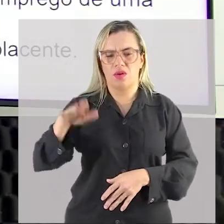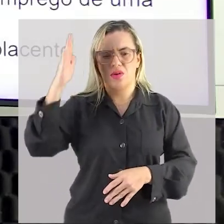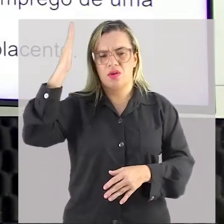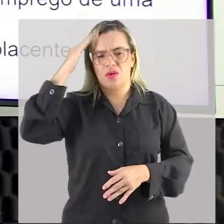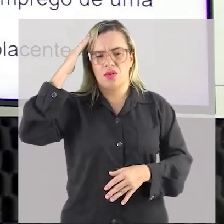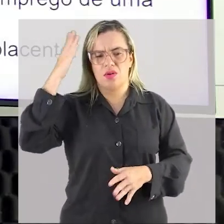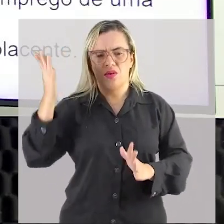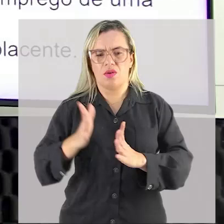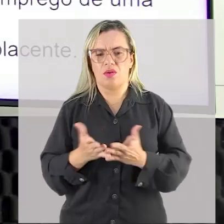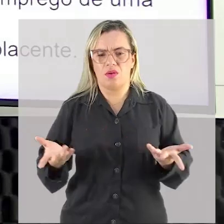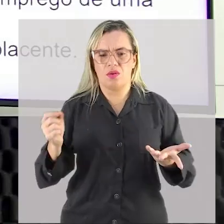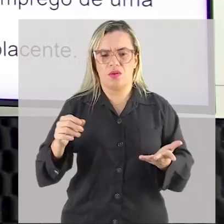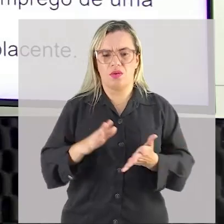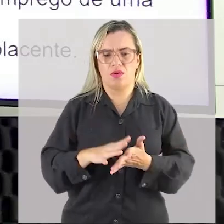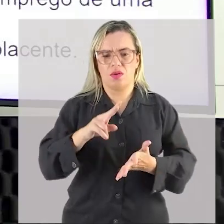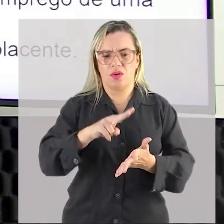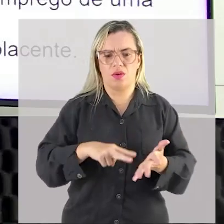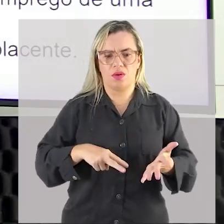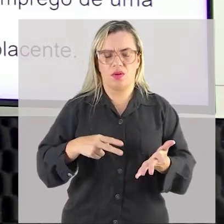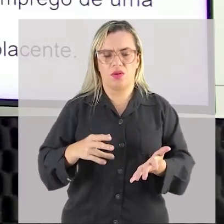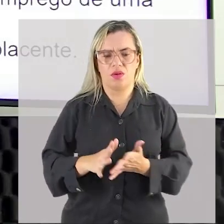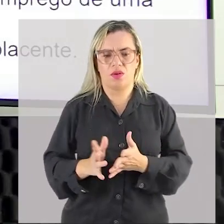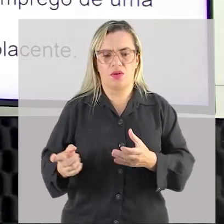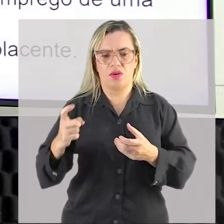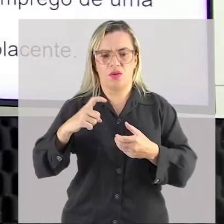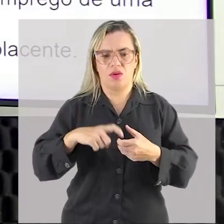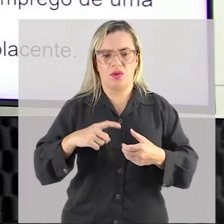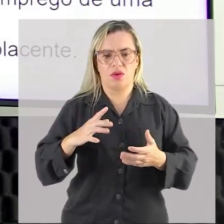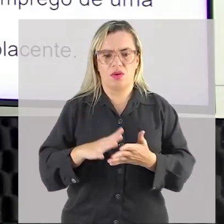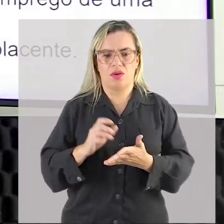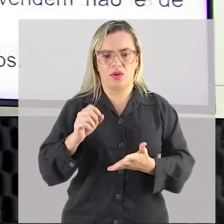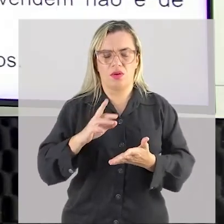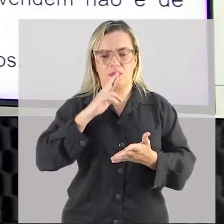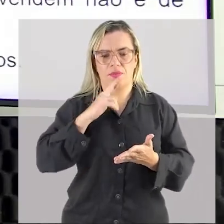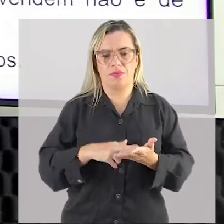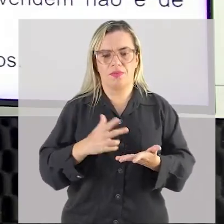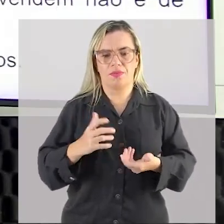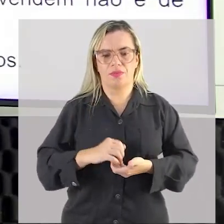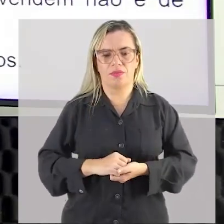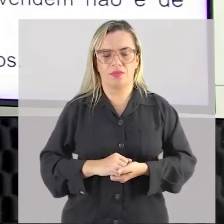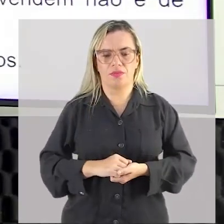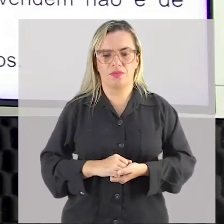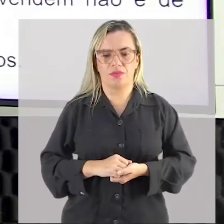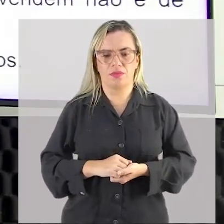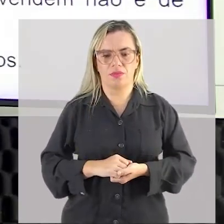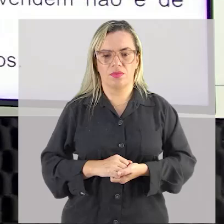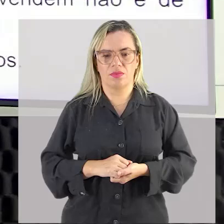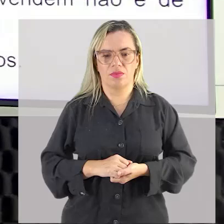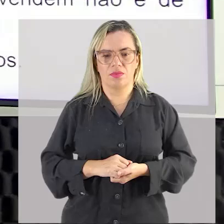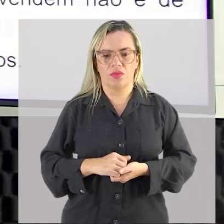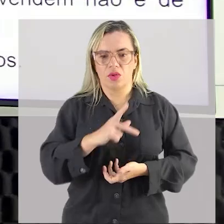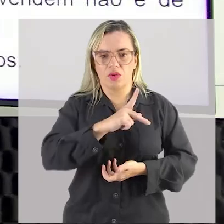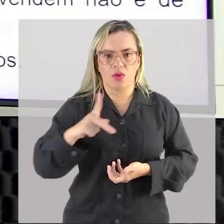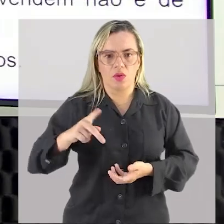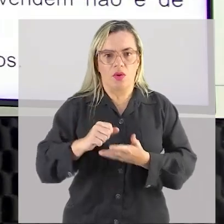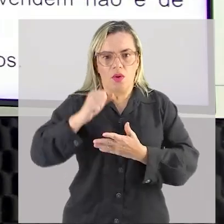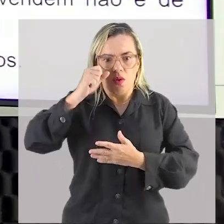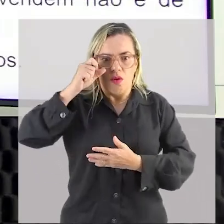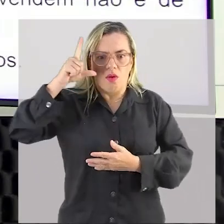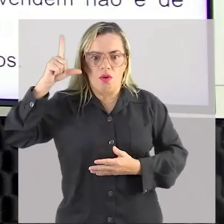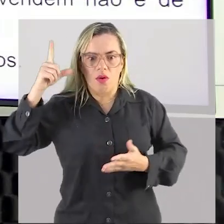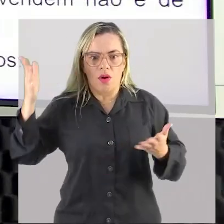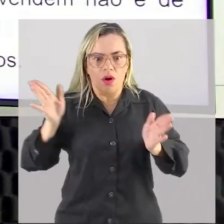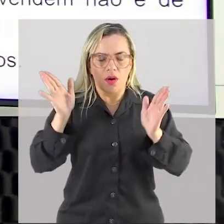entender assim Vamos ler de novo vou voltar até botei aqui a resposta né professores acordem